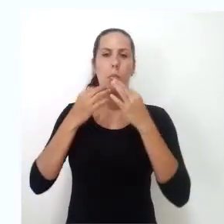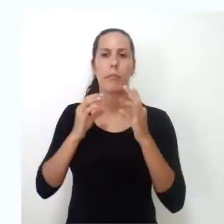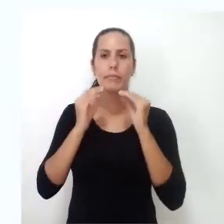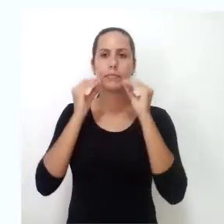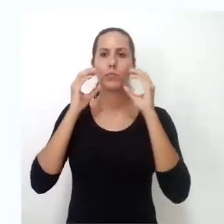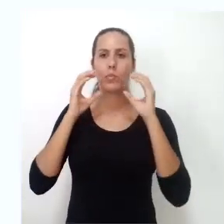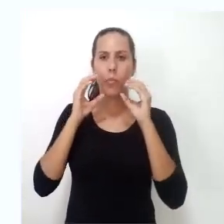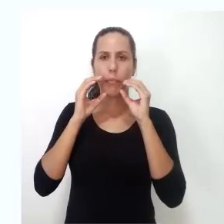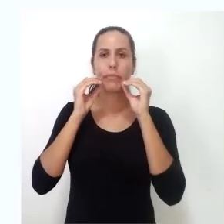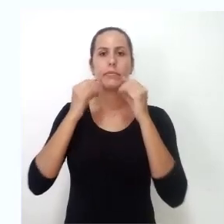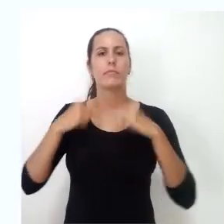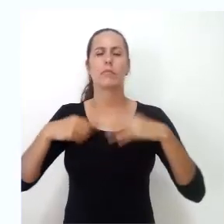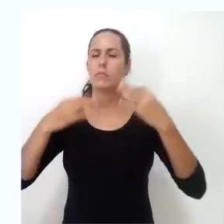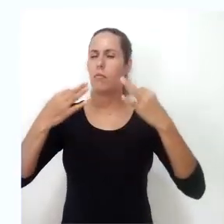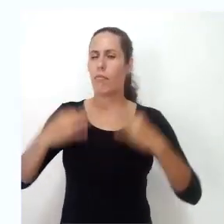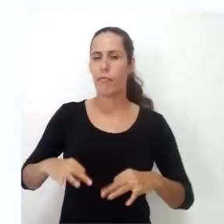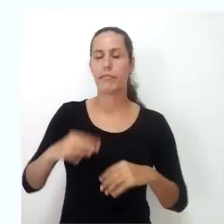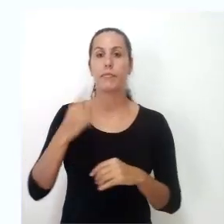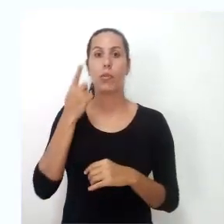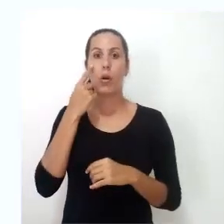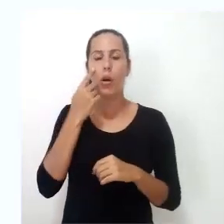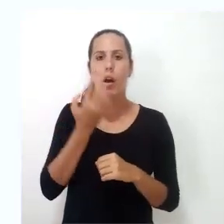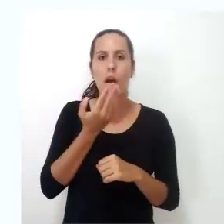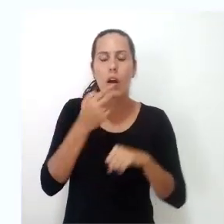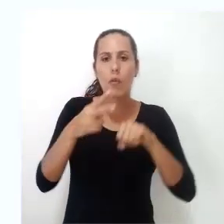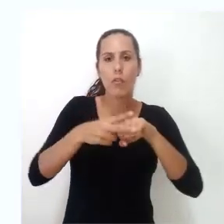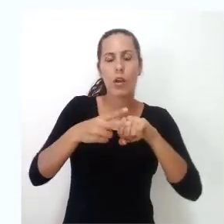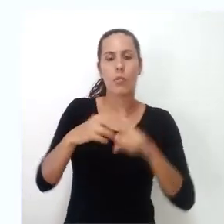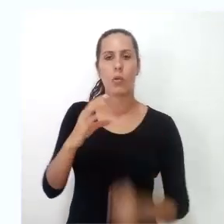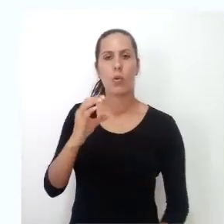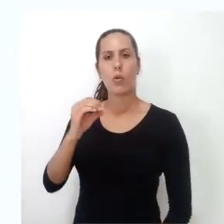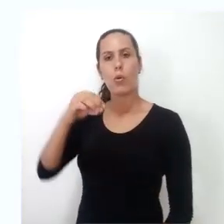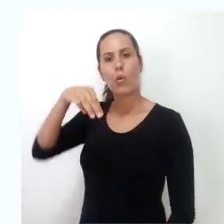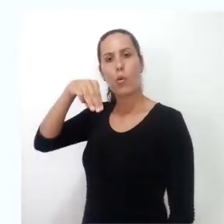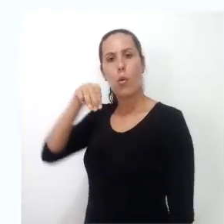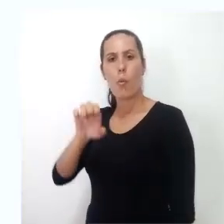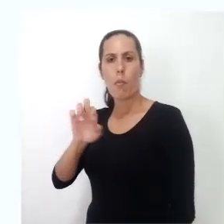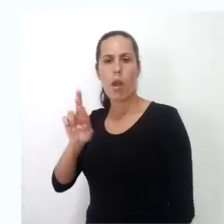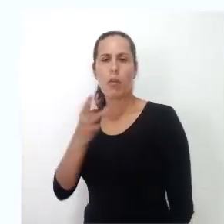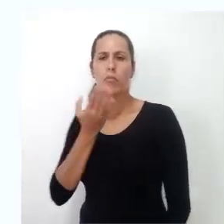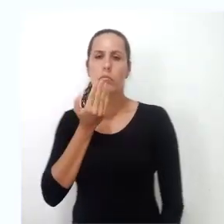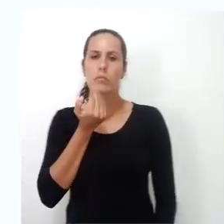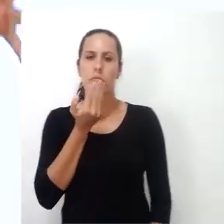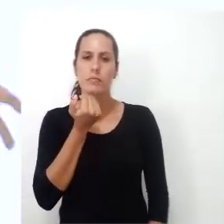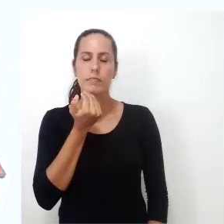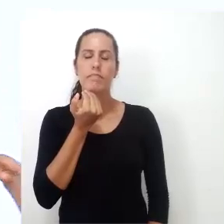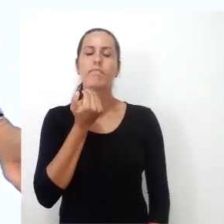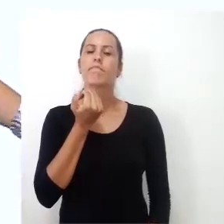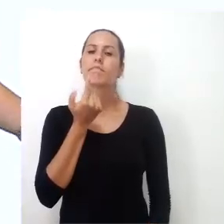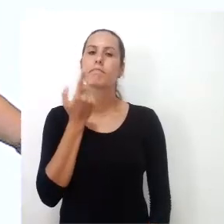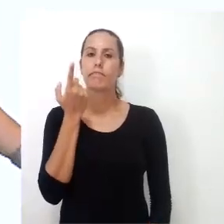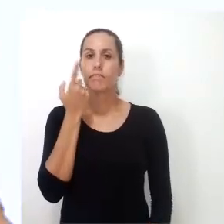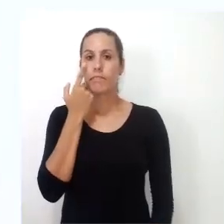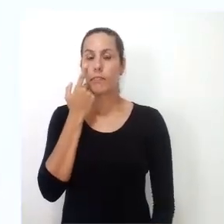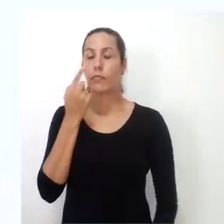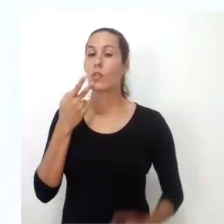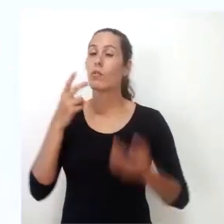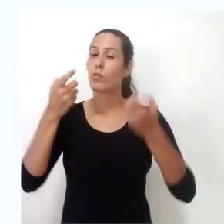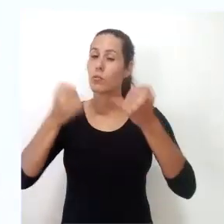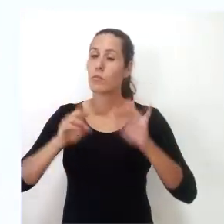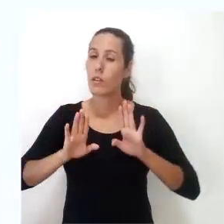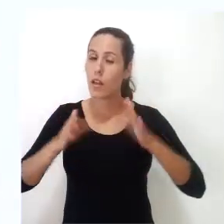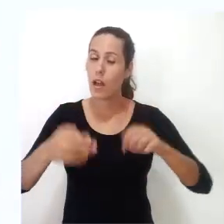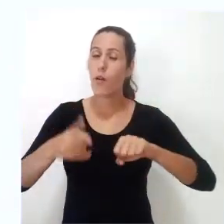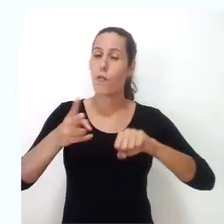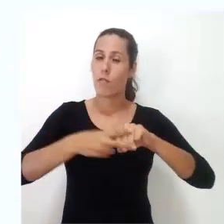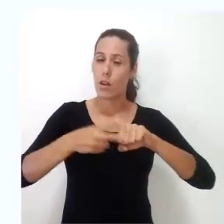aí. Veja aí a questão do verbo, olha aí, não comer, olha o verbo, certo? Mais uma vez, eu vou reportar